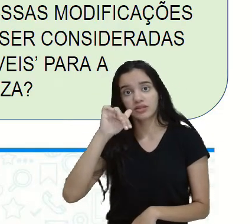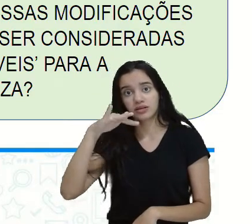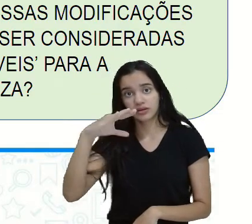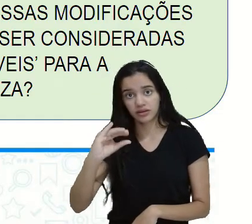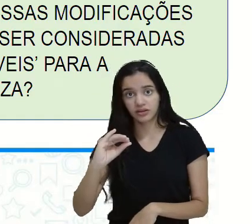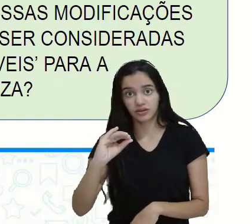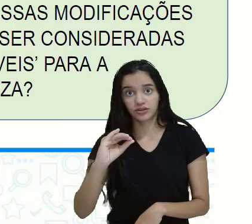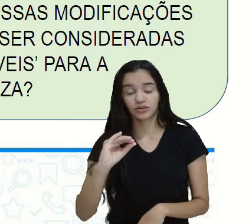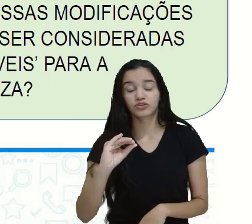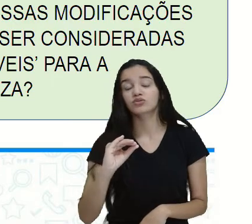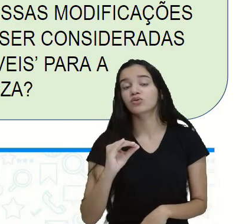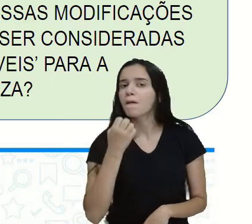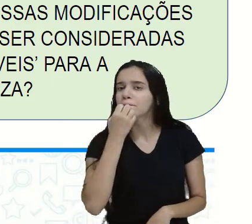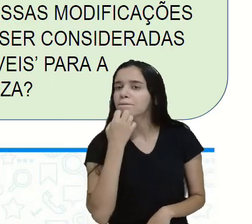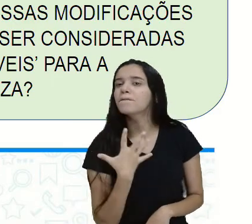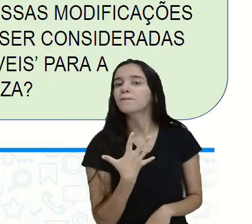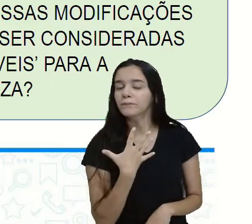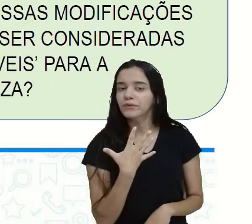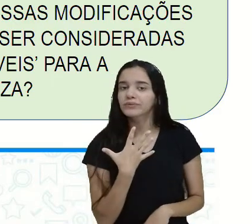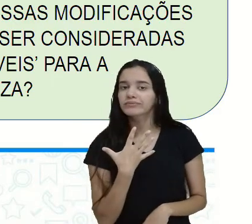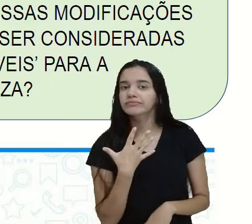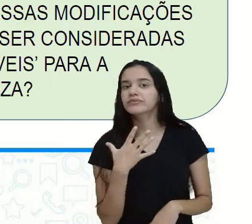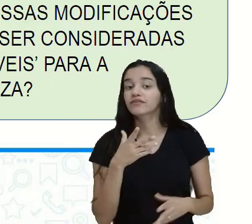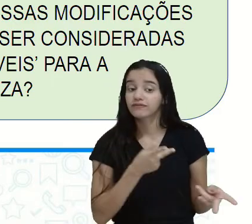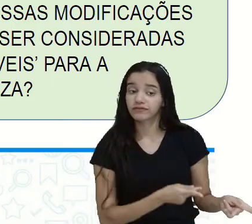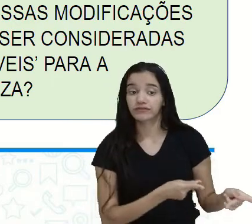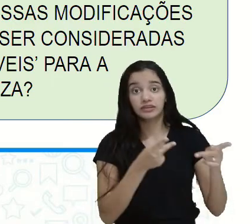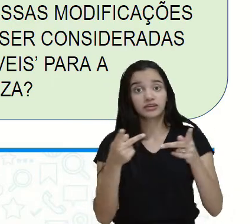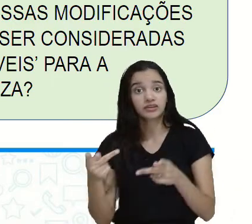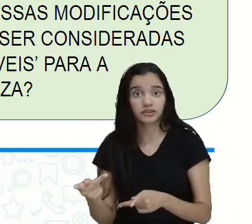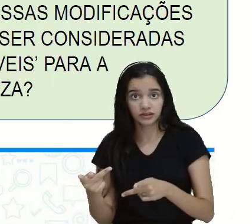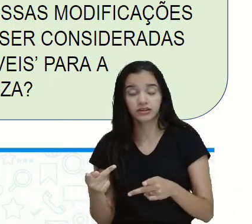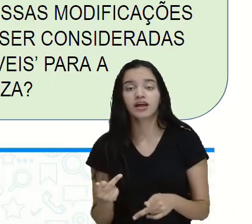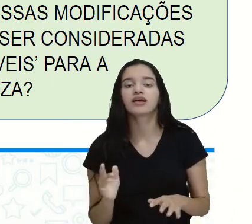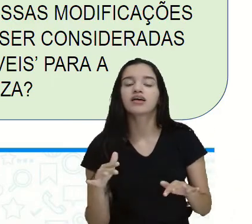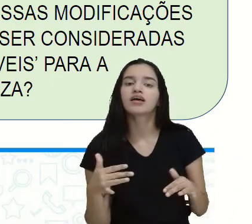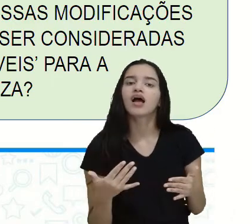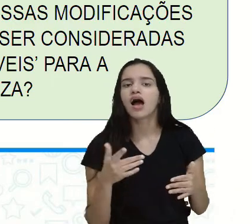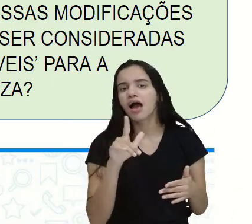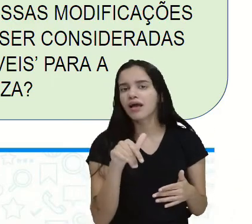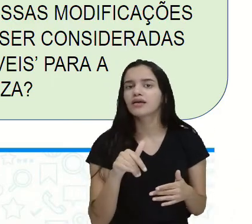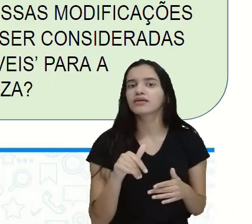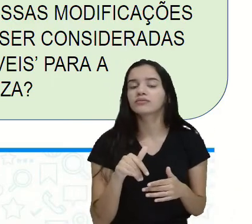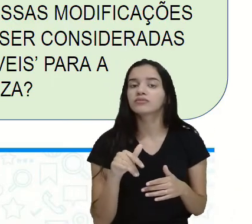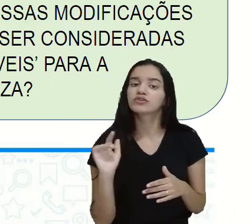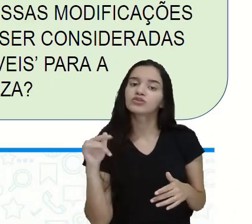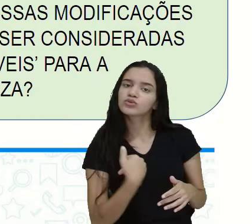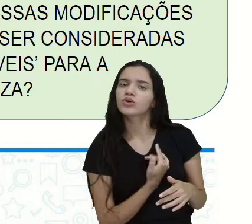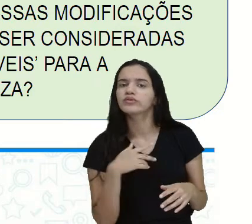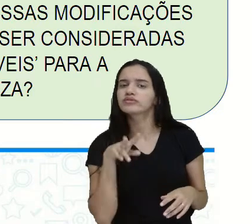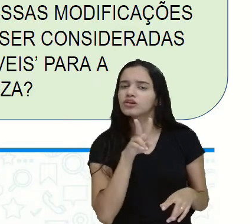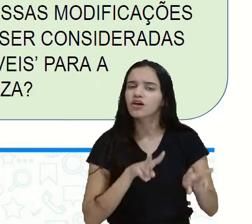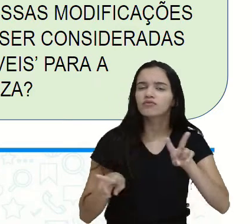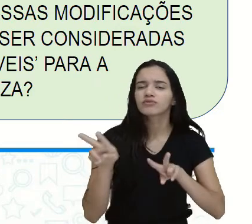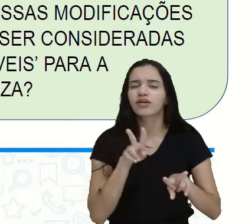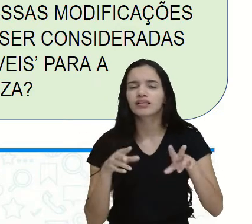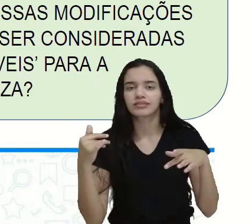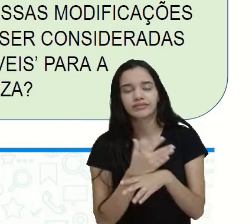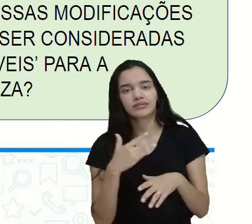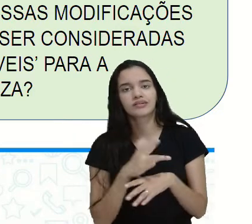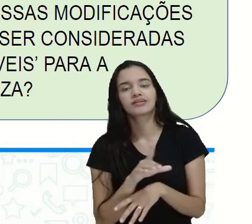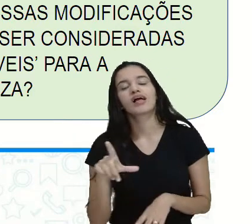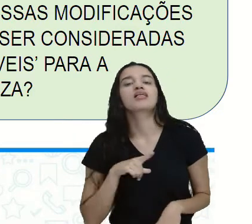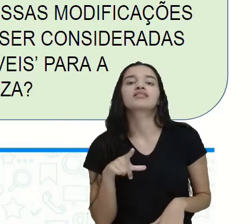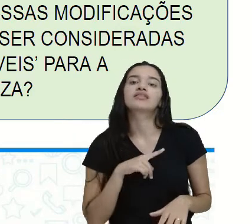faz muito bem quem fizer isso, né, um ambiente bem legal. Então, boa parte das paisagens que vimos nas cidades sofreu algum